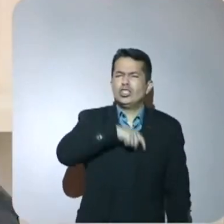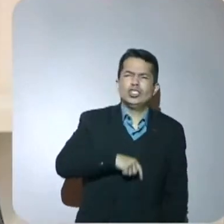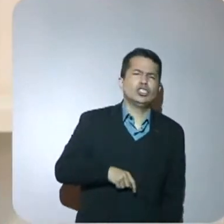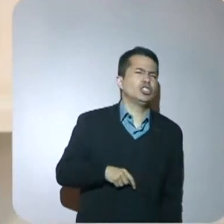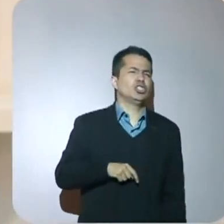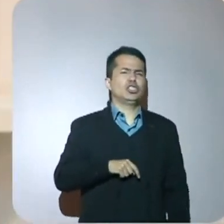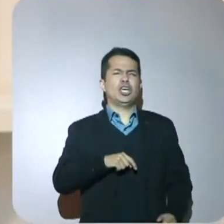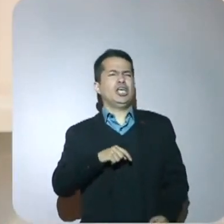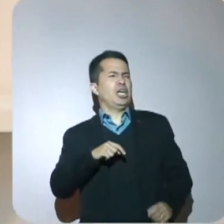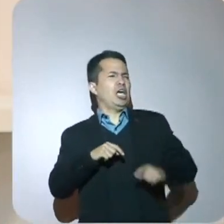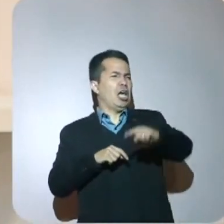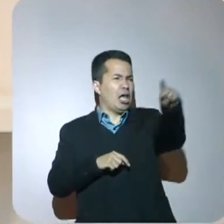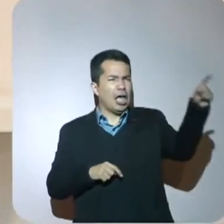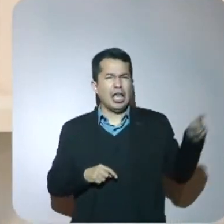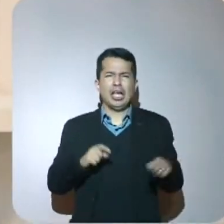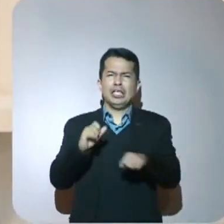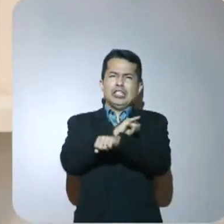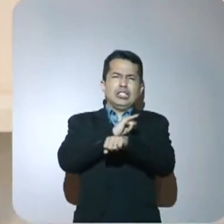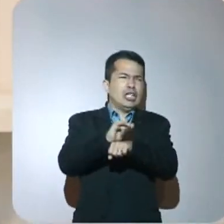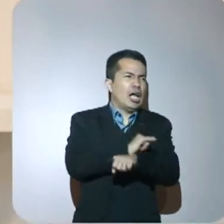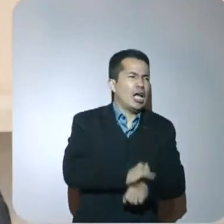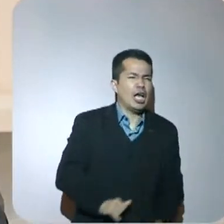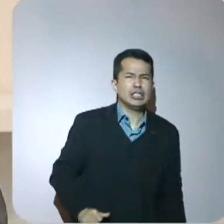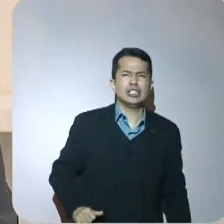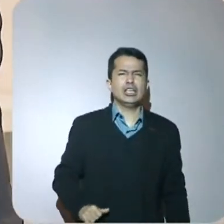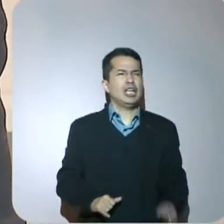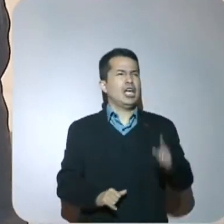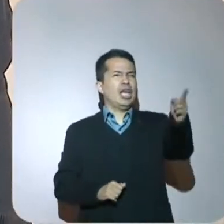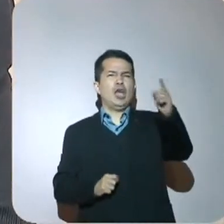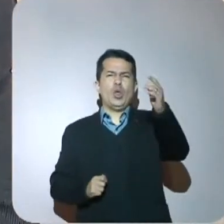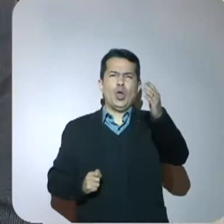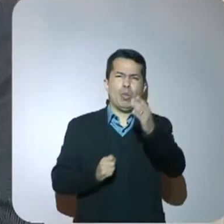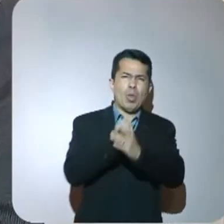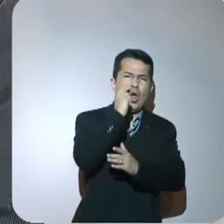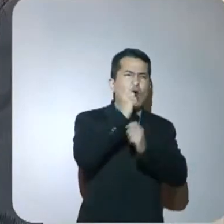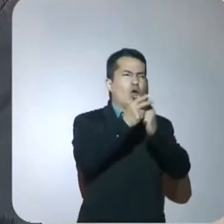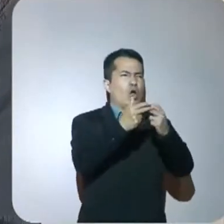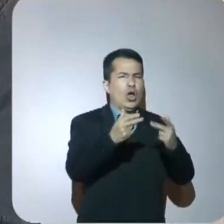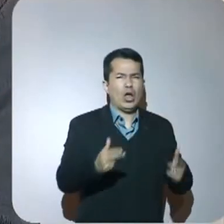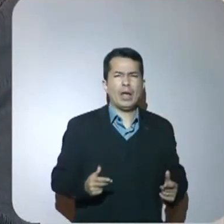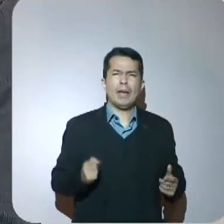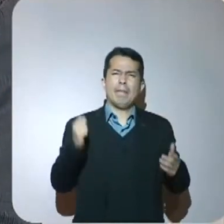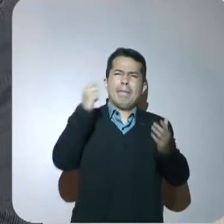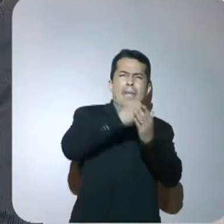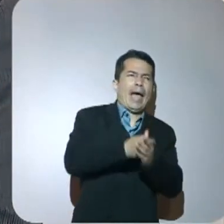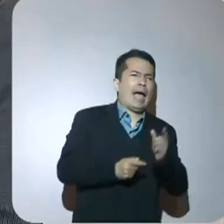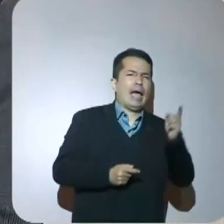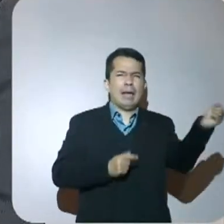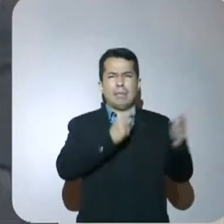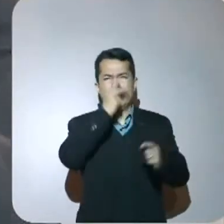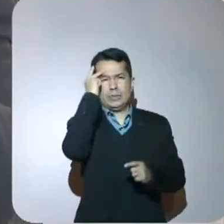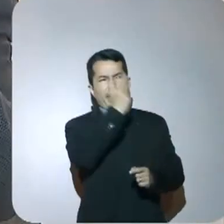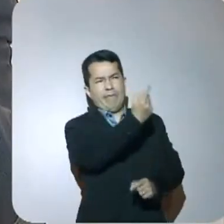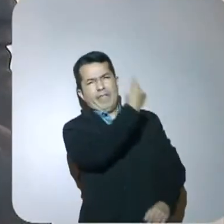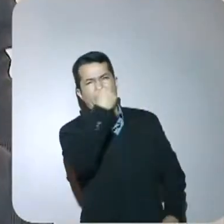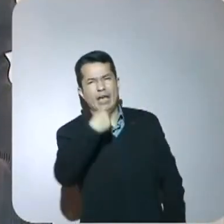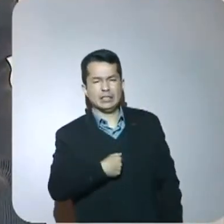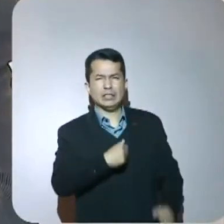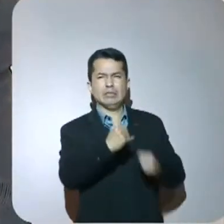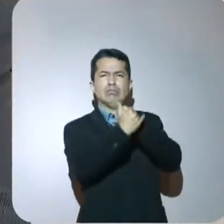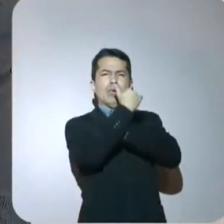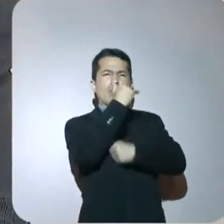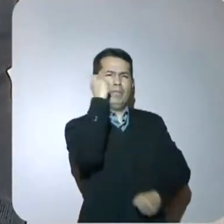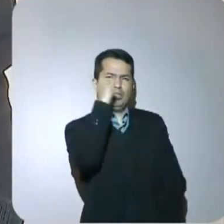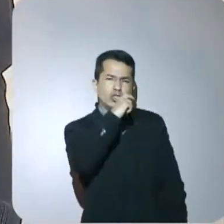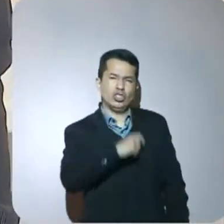não fique lá. E aí, então, eles contrataram a demolição daquele velho prédio. E na sabedoria de